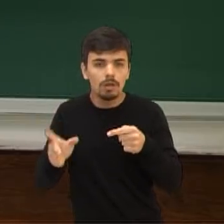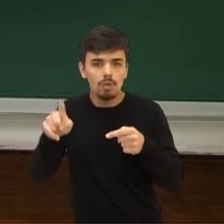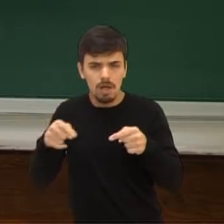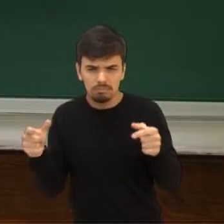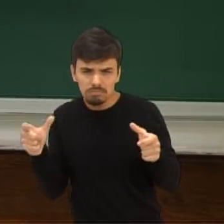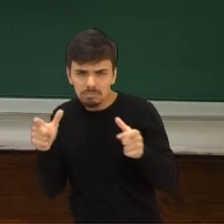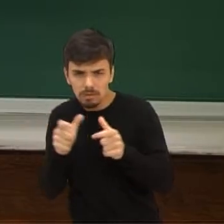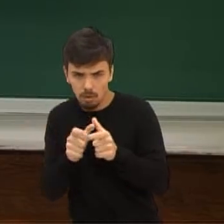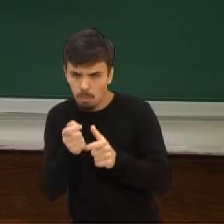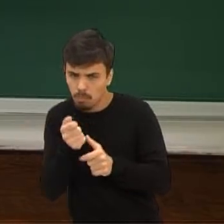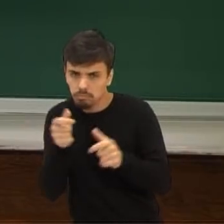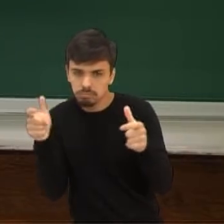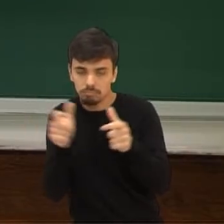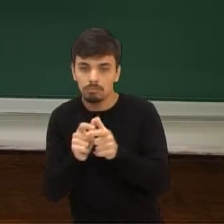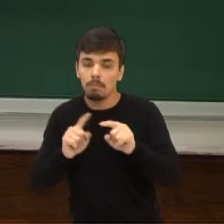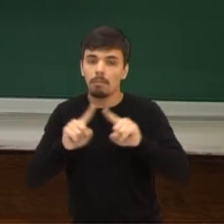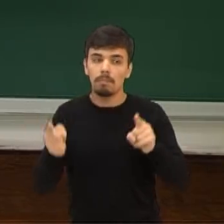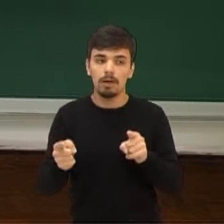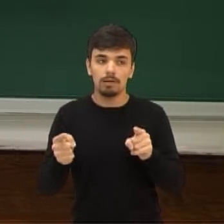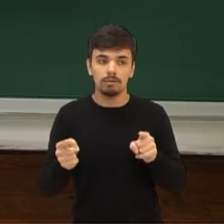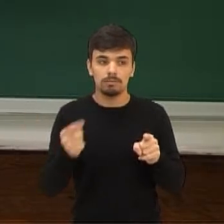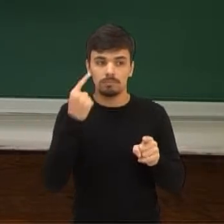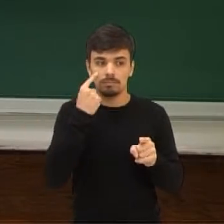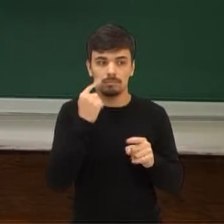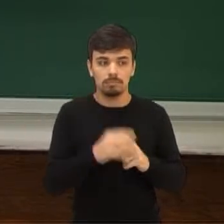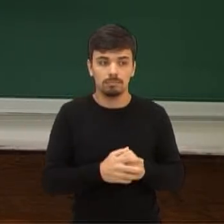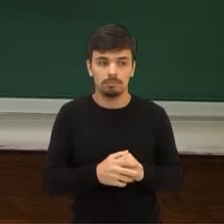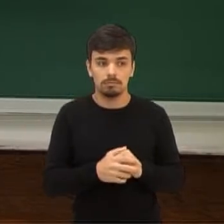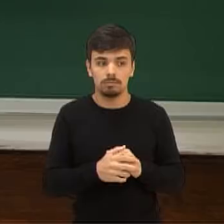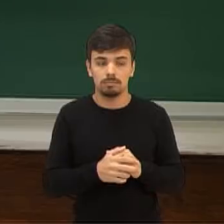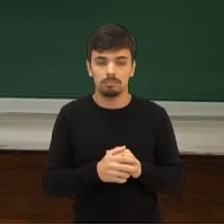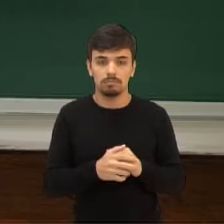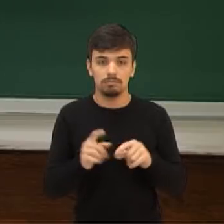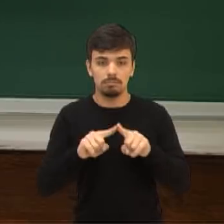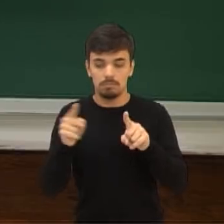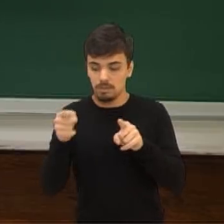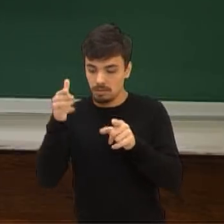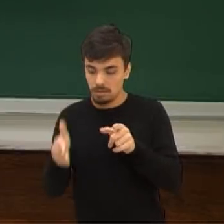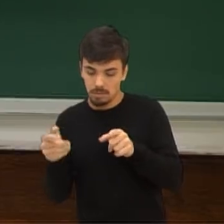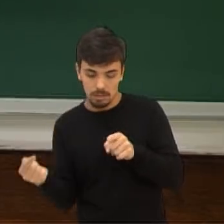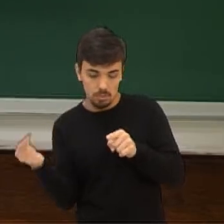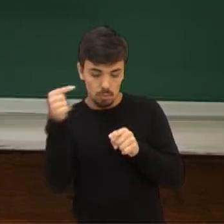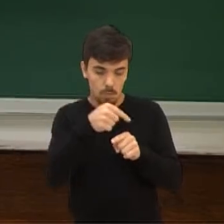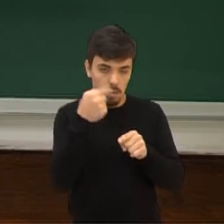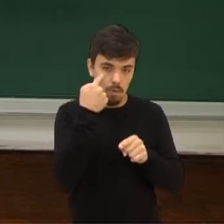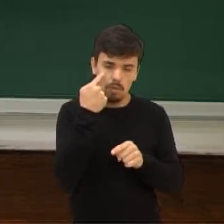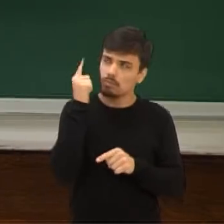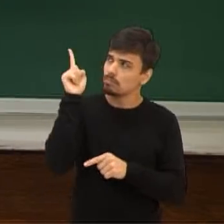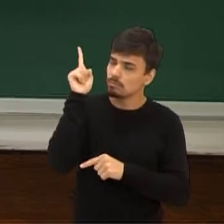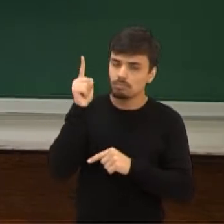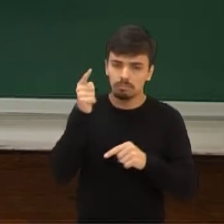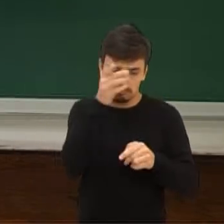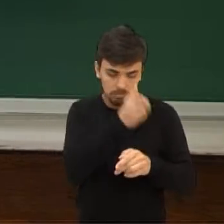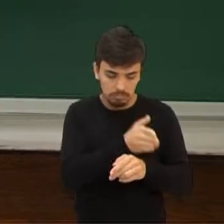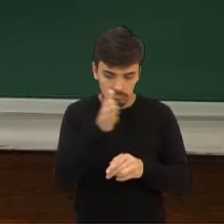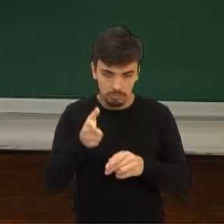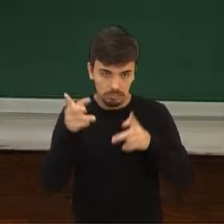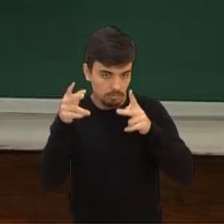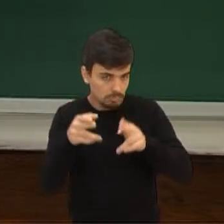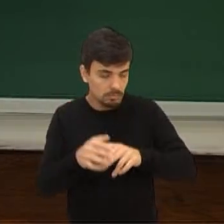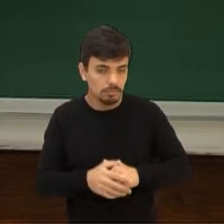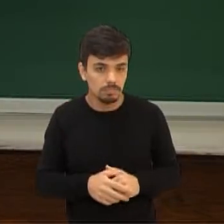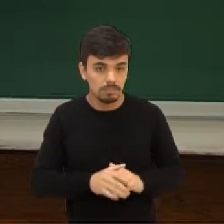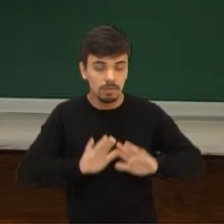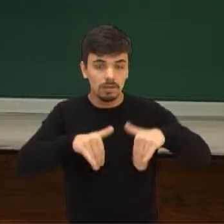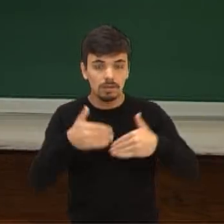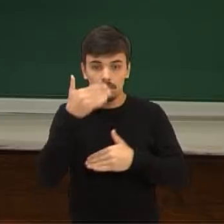menor, né? Mas este lado aqui vai ser igual a este lado aqui. Então,